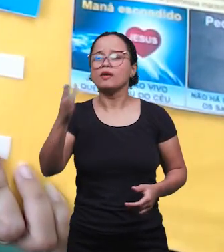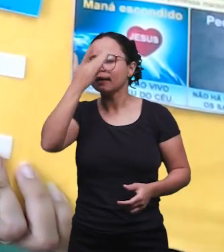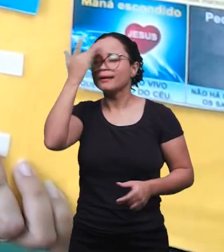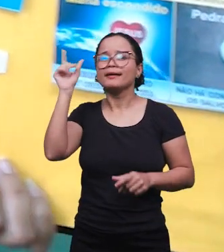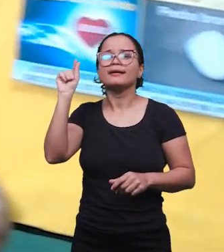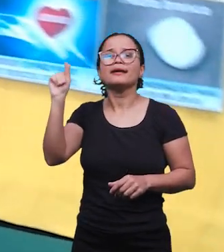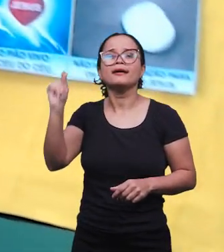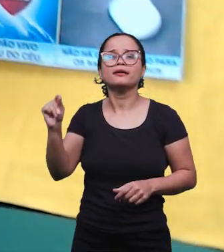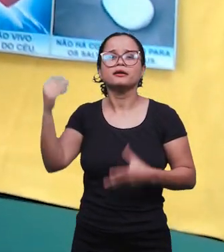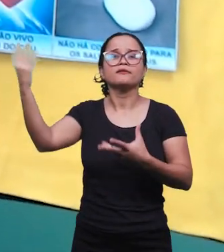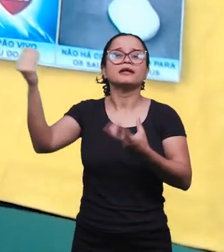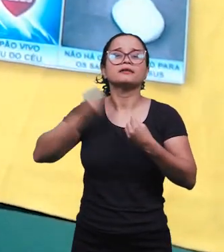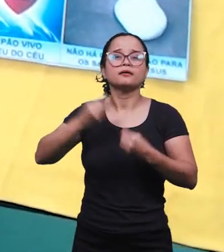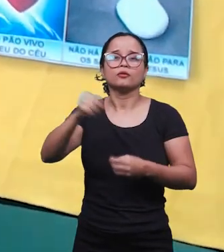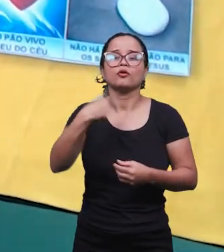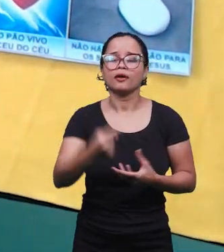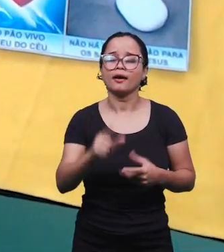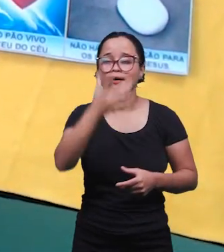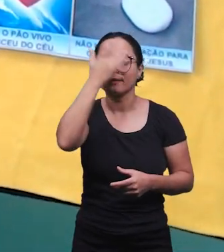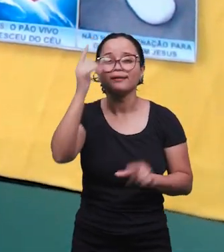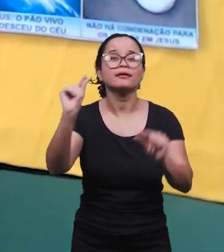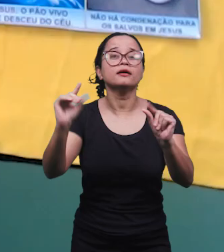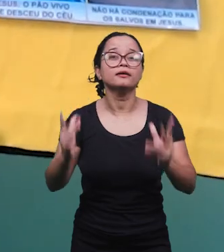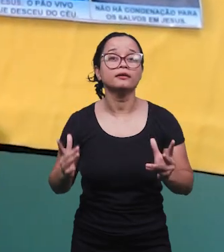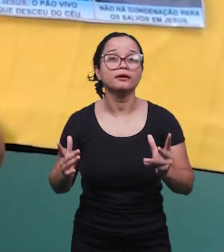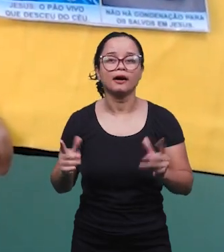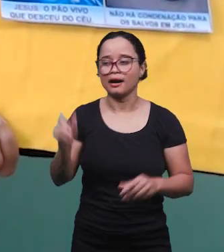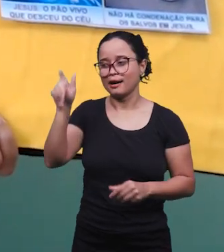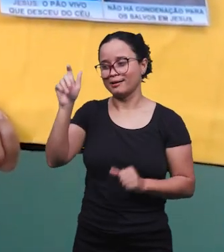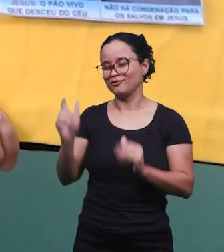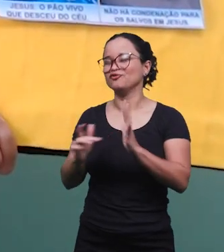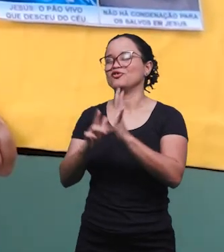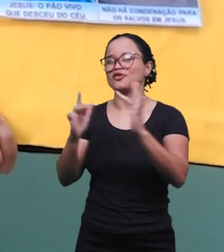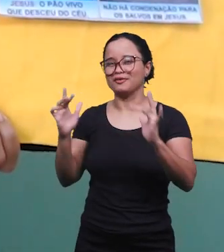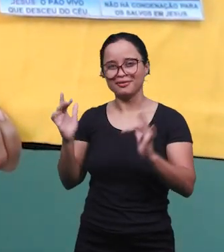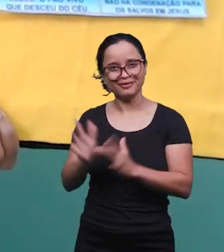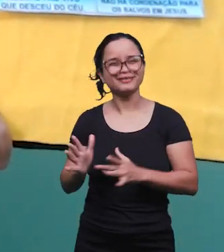prometeu isso? Quem que prometeu que nos dará isso? Quem?